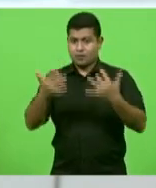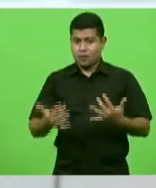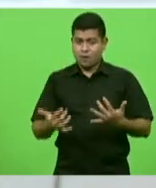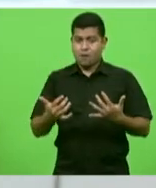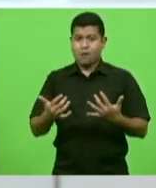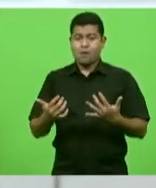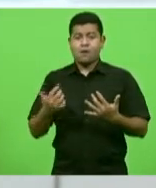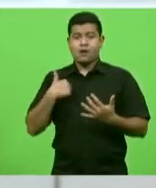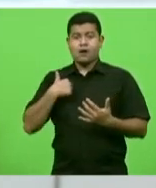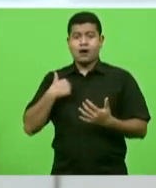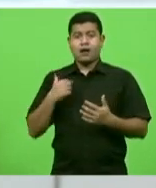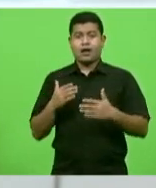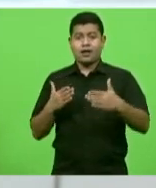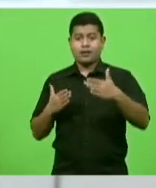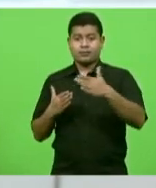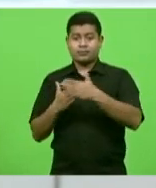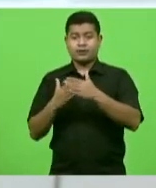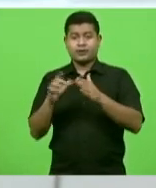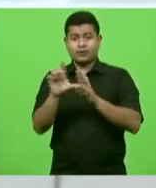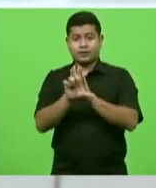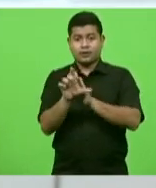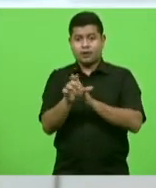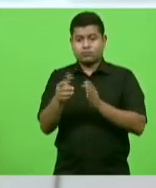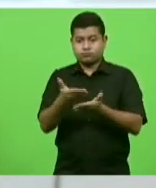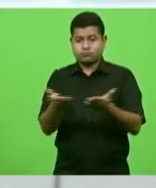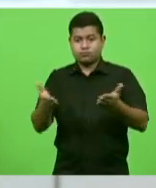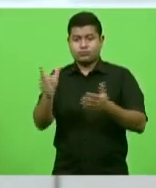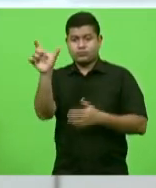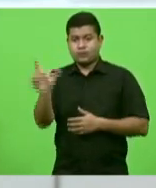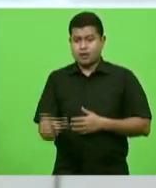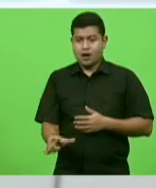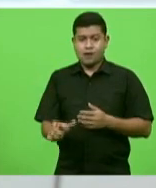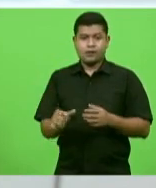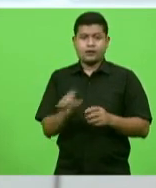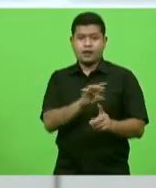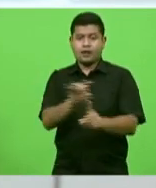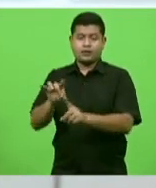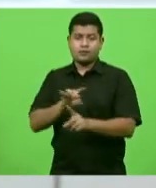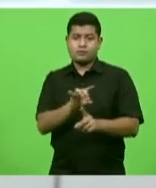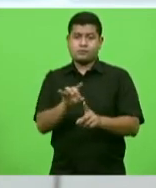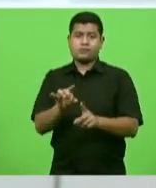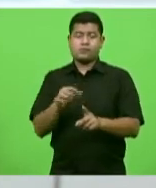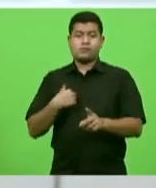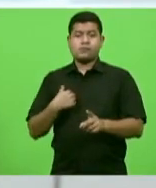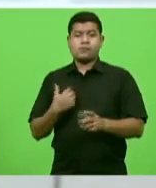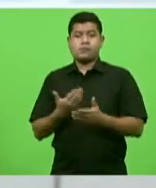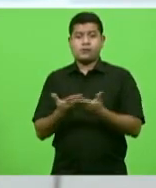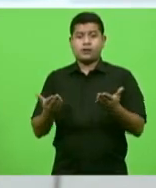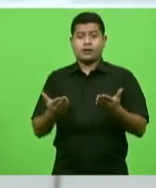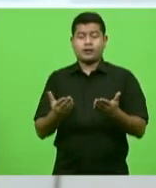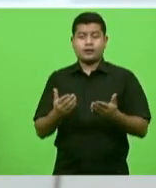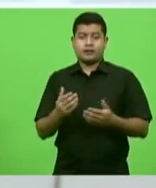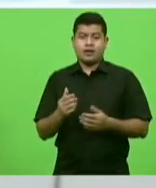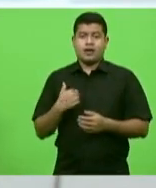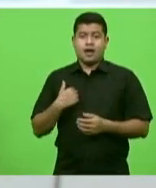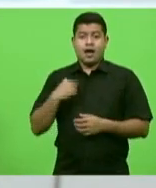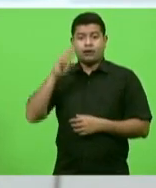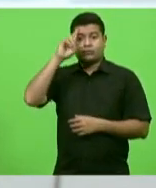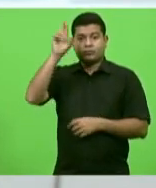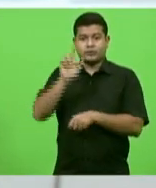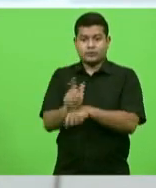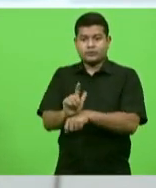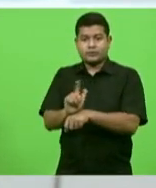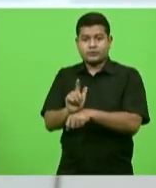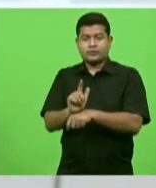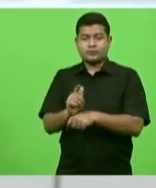o legislado que é bolo no sentido de ordenar bens em geral e no particular visando